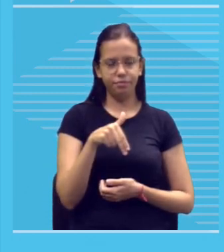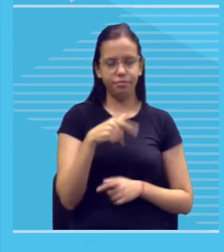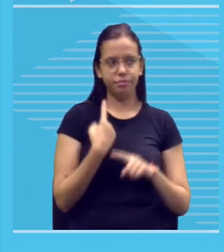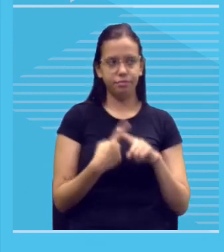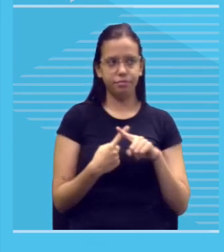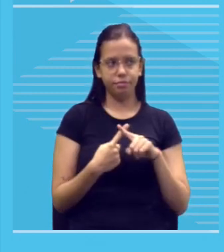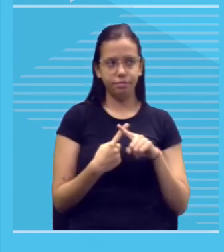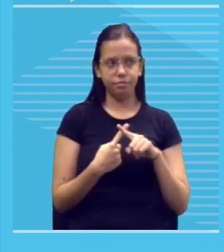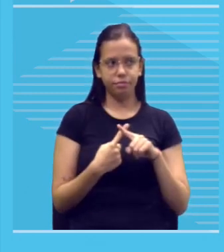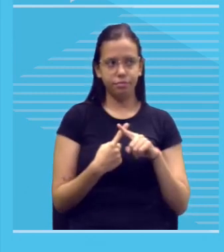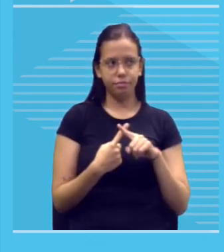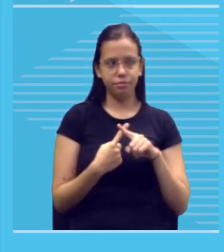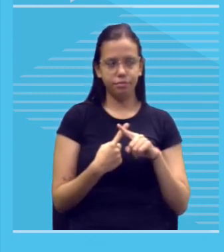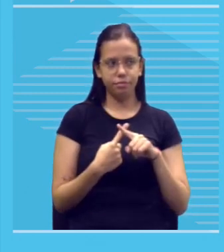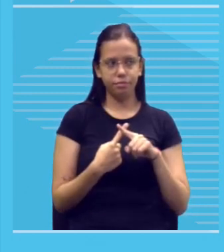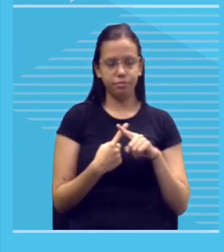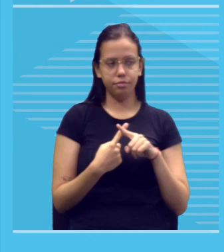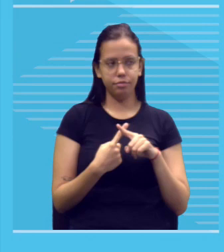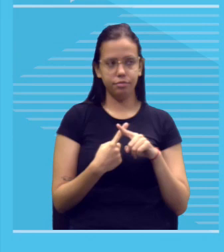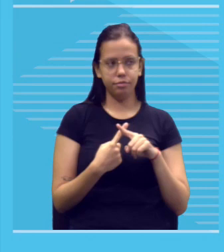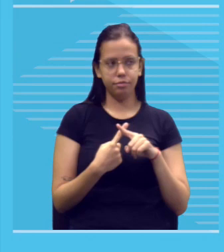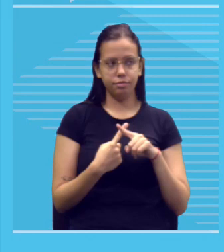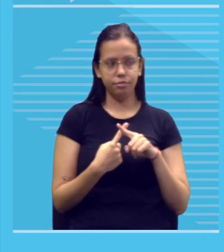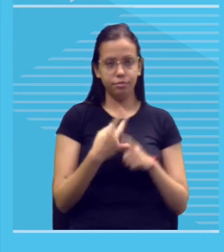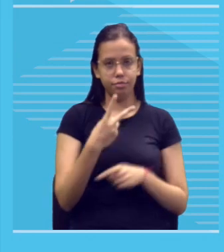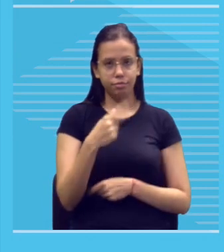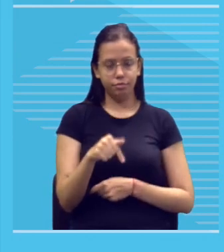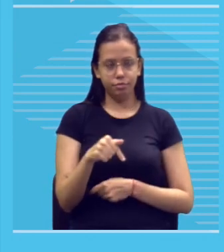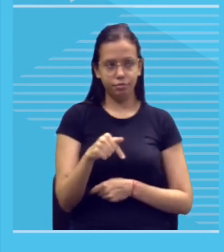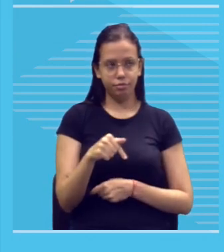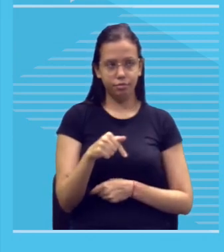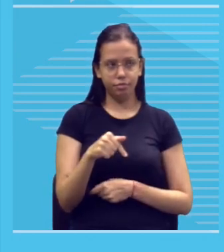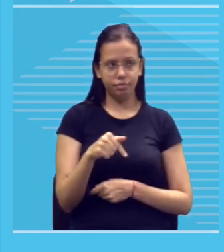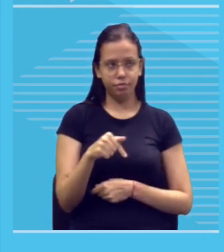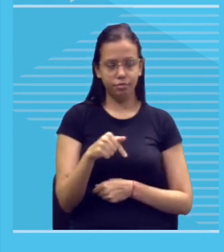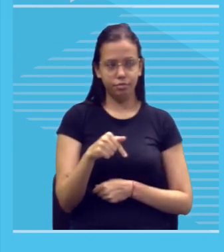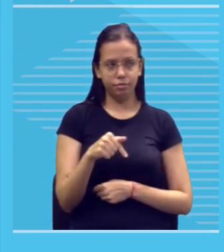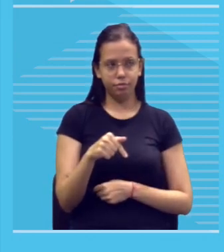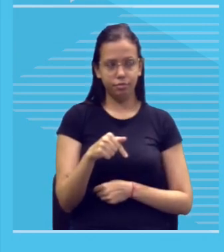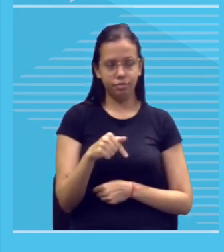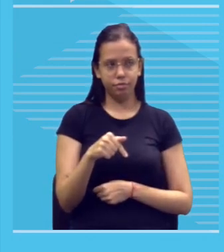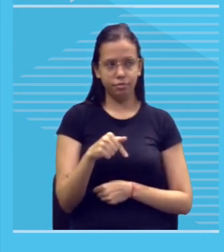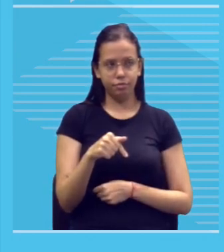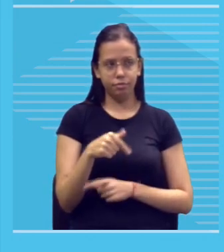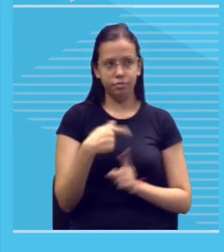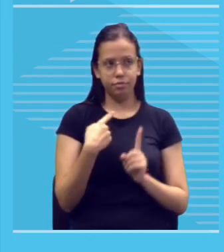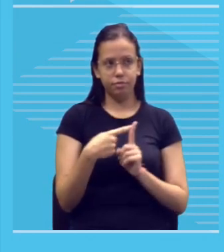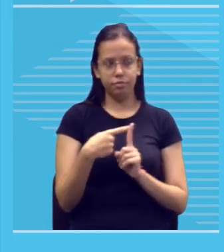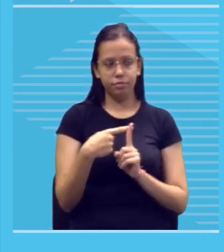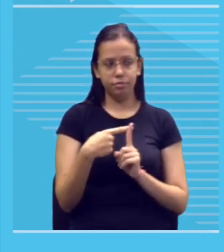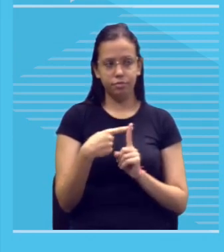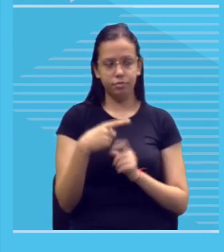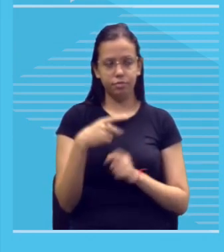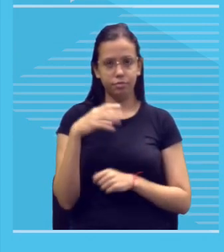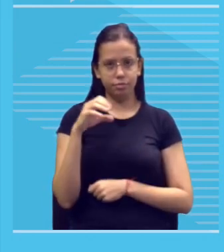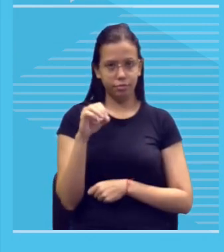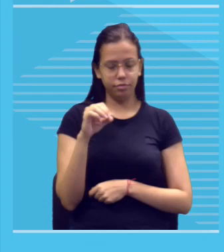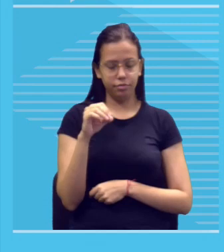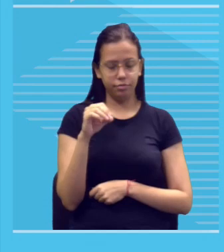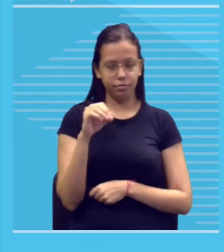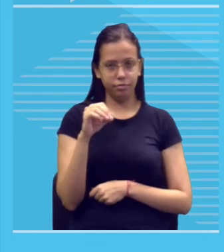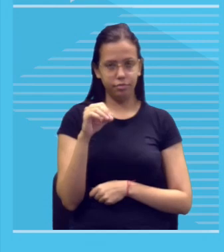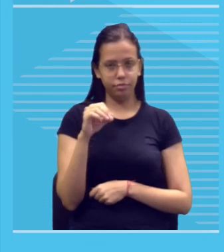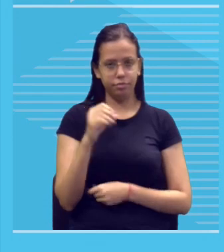vezes o quociente né que é 27 mas o resto que é